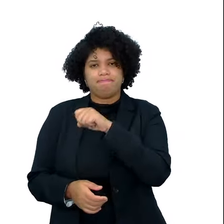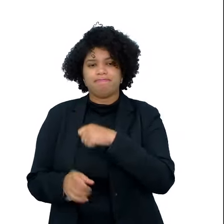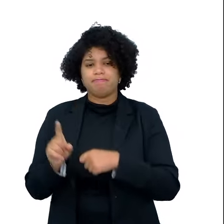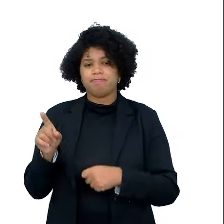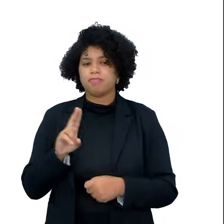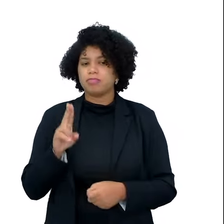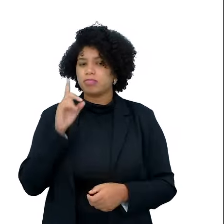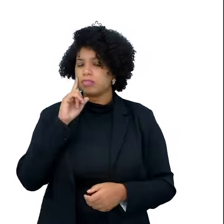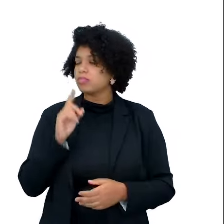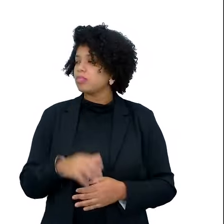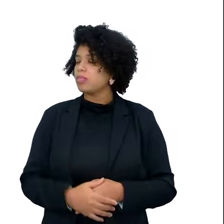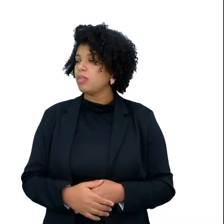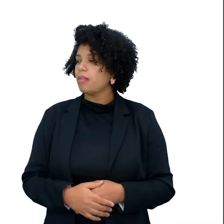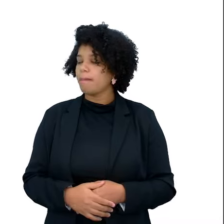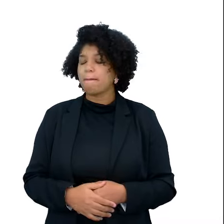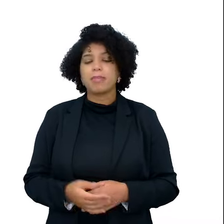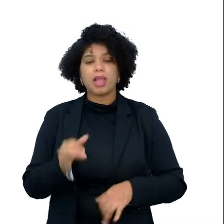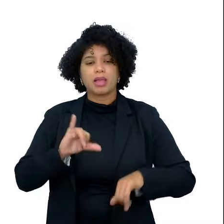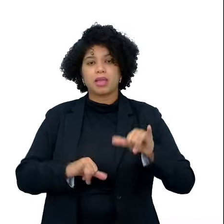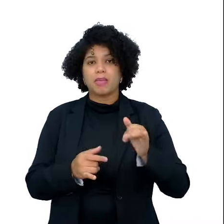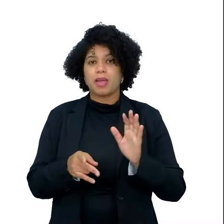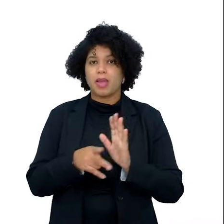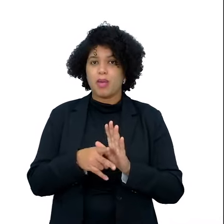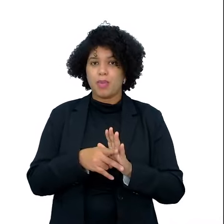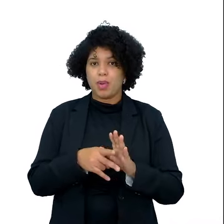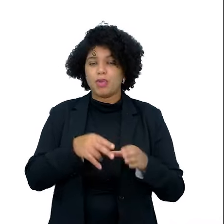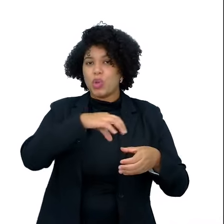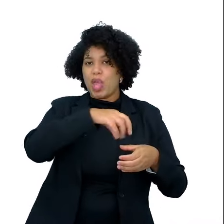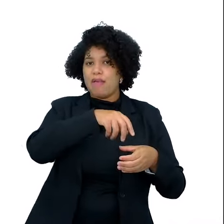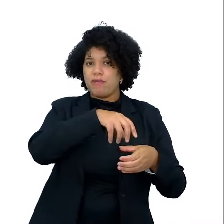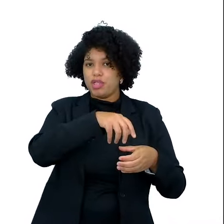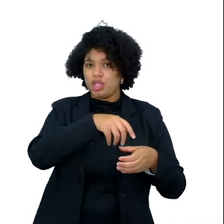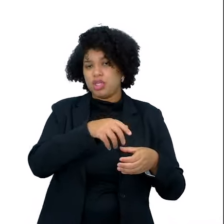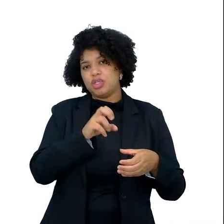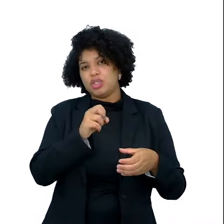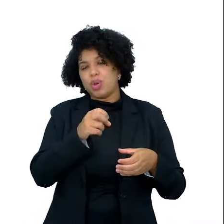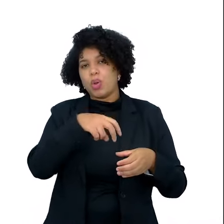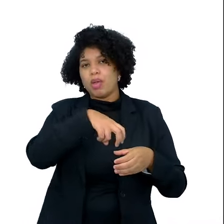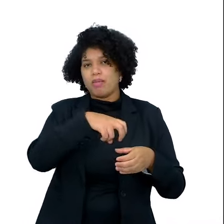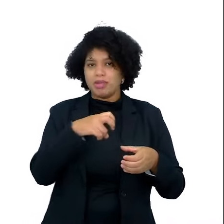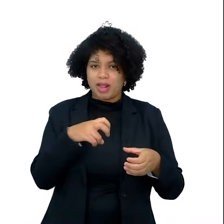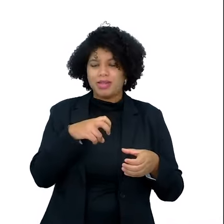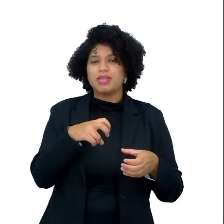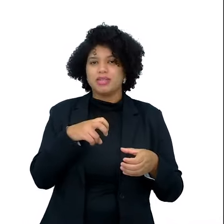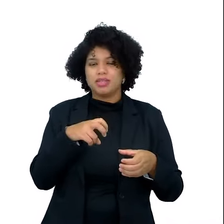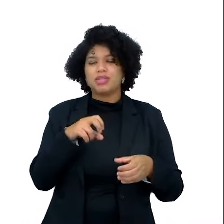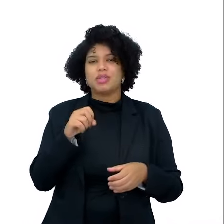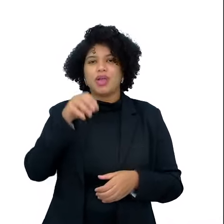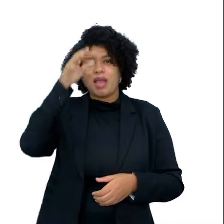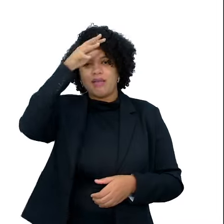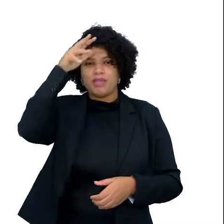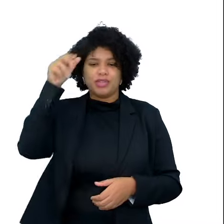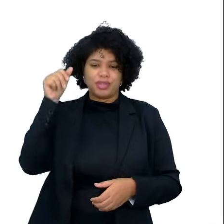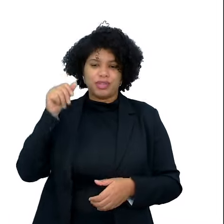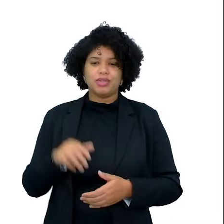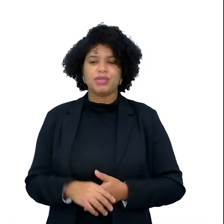A Química do Refrigerante. A química do refrigerante,